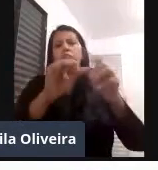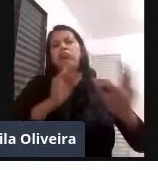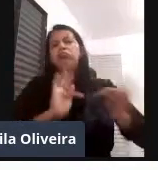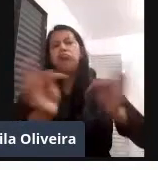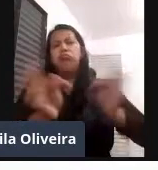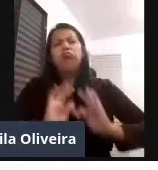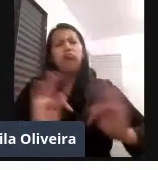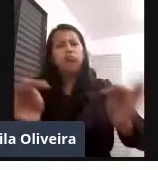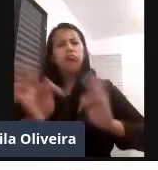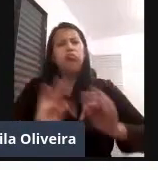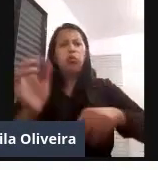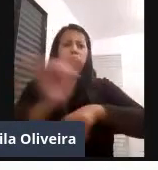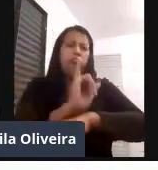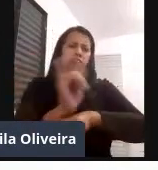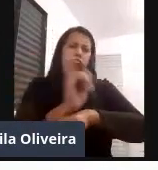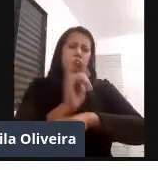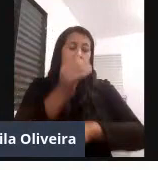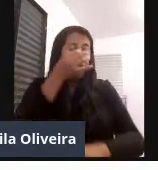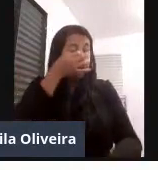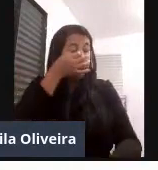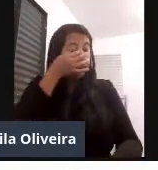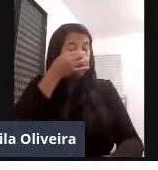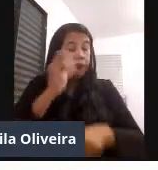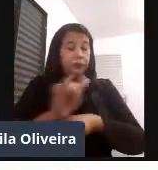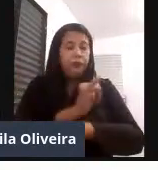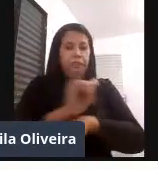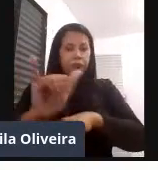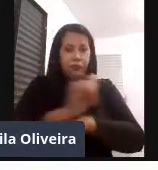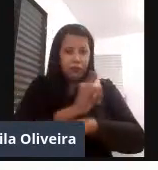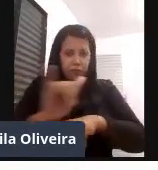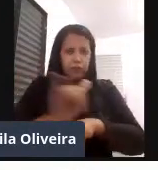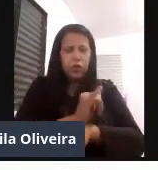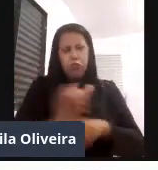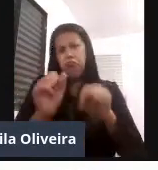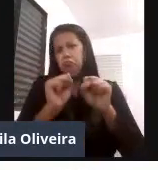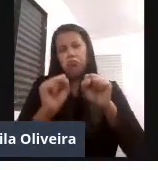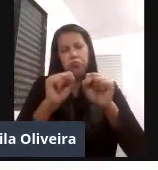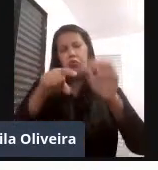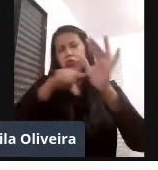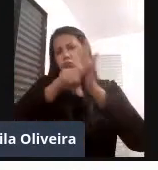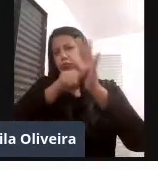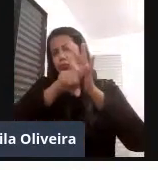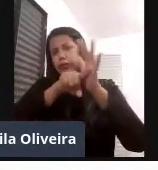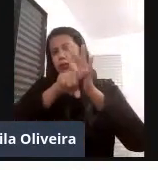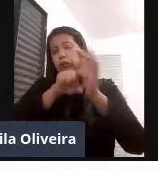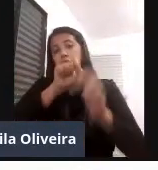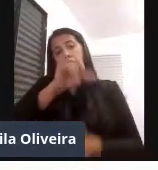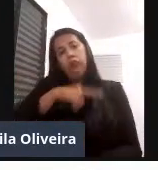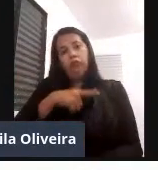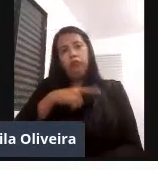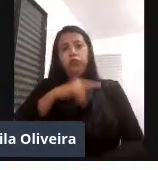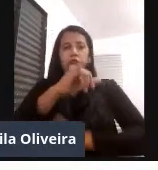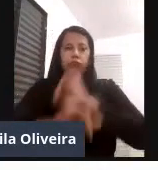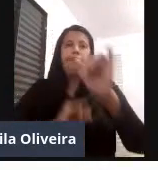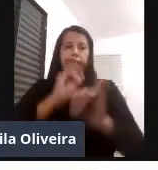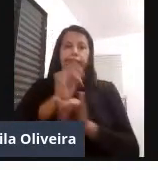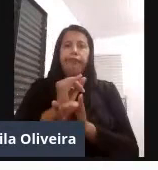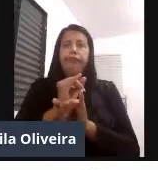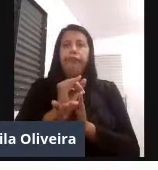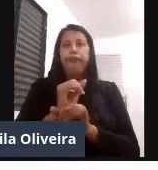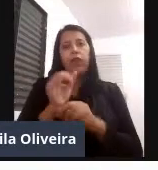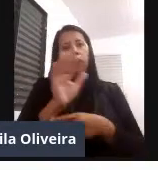instrumento tecnológico que você tem acesso para fazer essas buscas, se tiver acesso à internet, ela auxilia